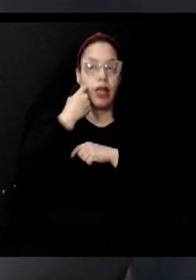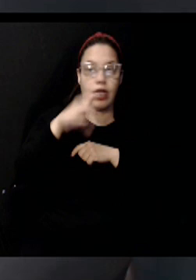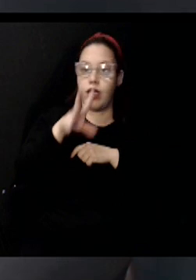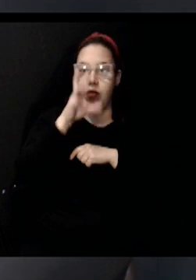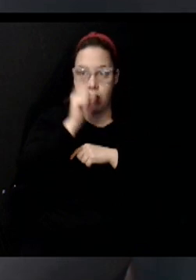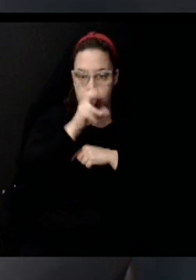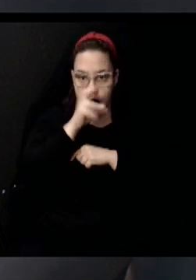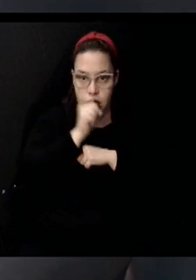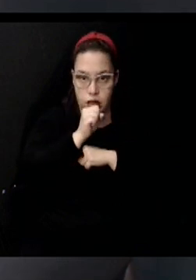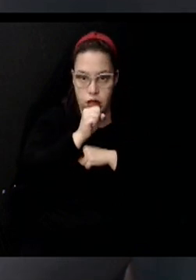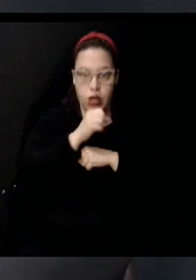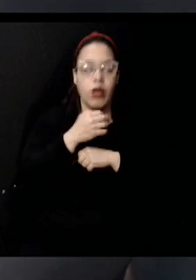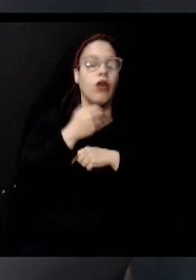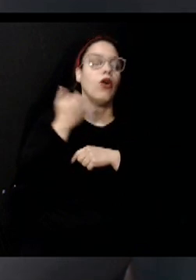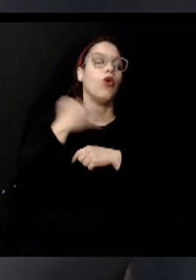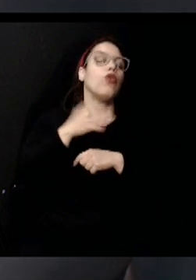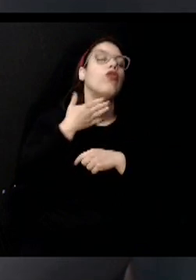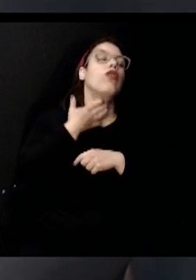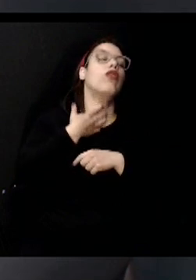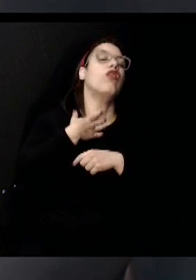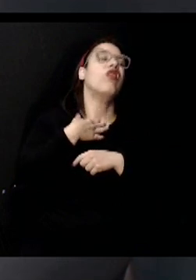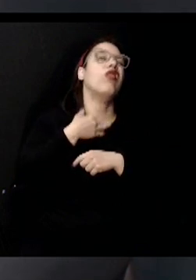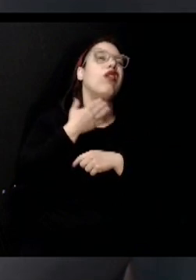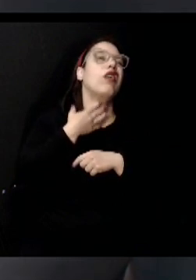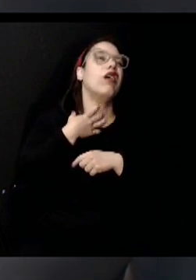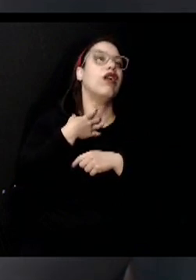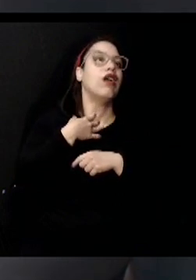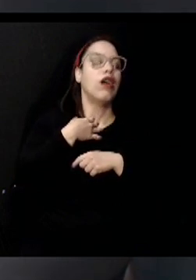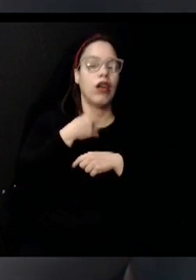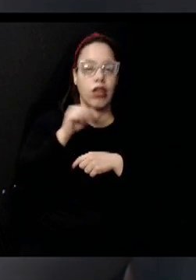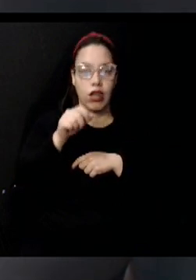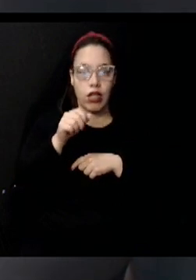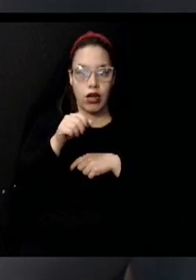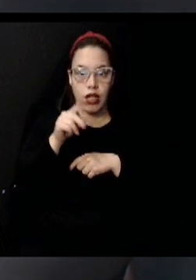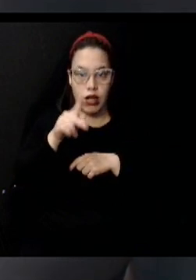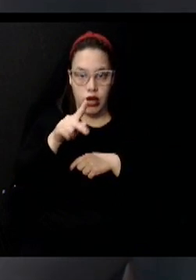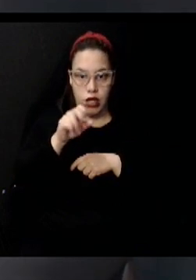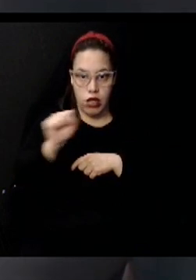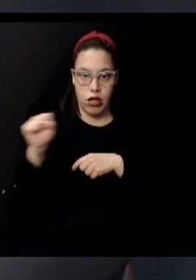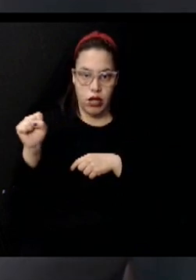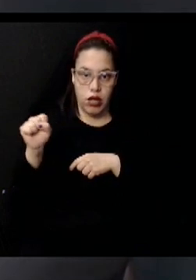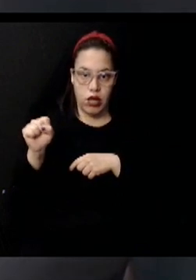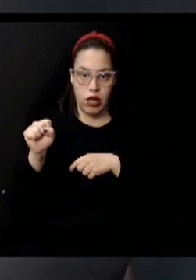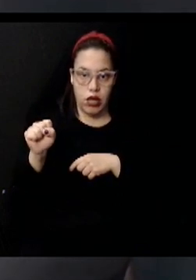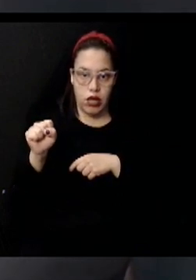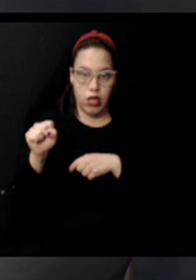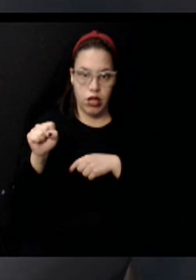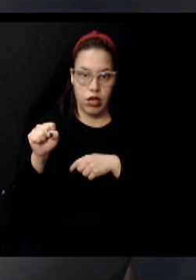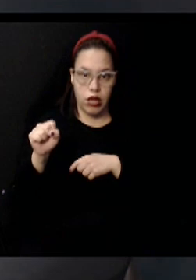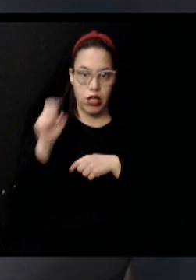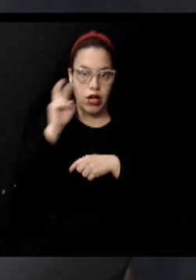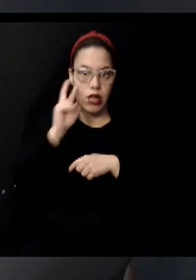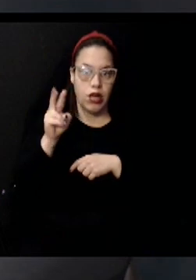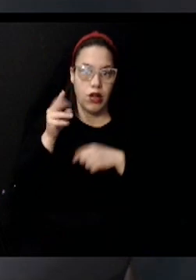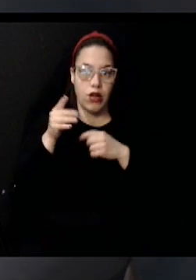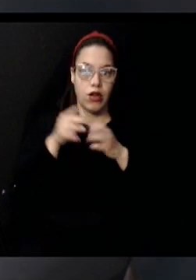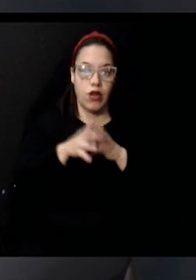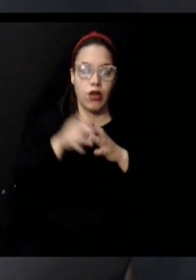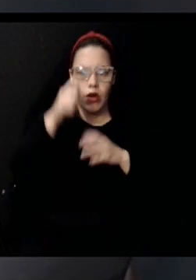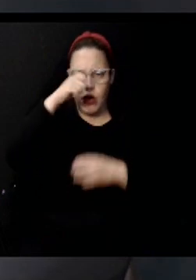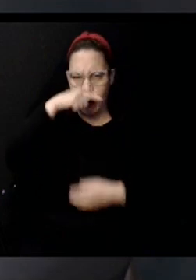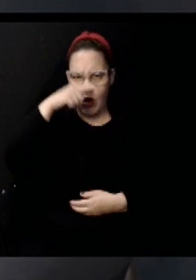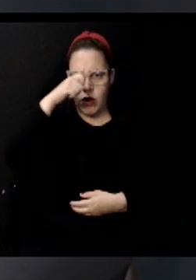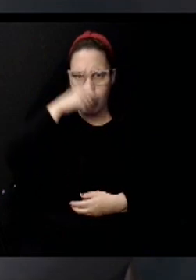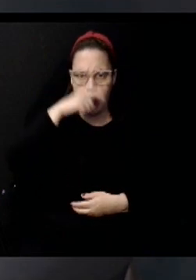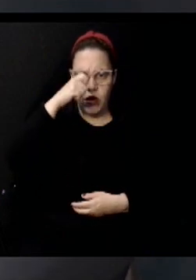de garganta. Uma Sim. garganta assim, eu falei: "Ó, quer saber? Eu vou ali no pronto-socorro antes que esse negócio piore", porque eu estava vendo um monte de gente gripada. Uhum. Todo mundo estava